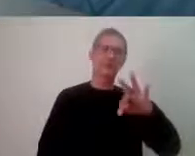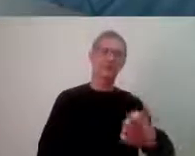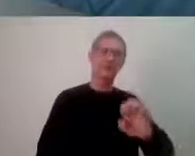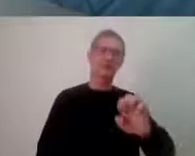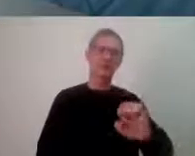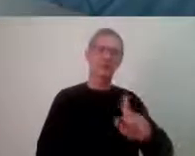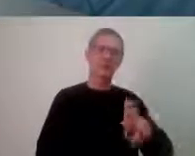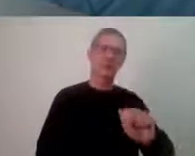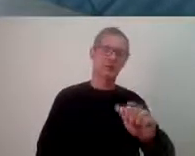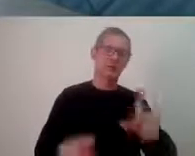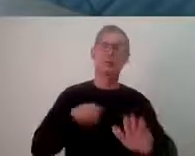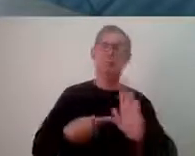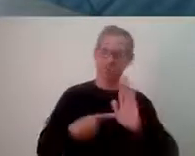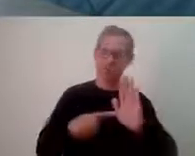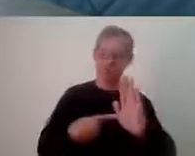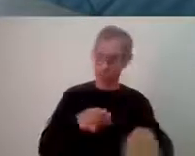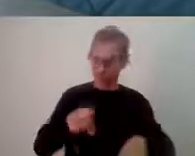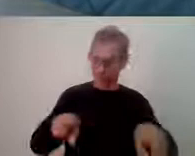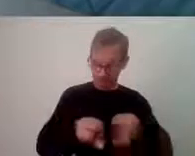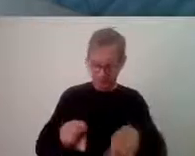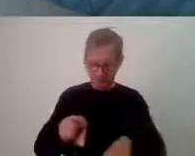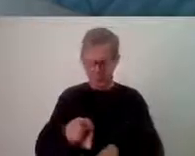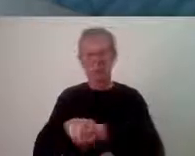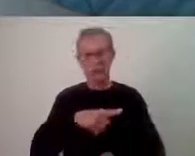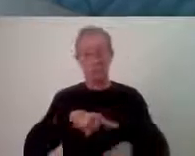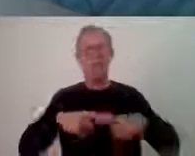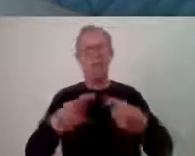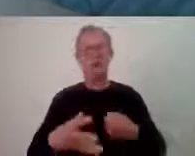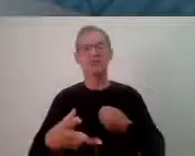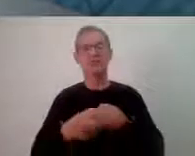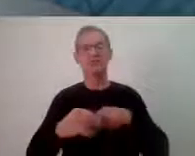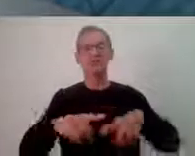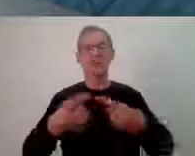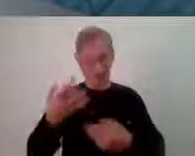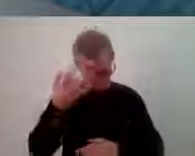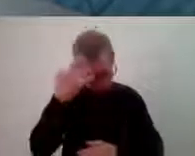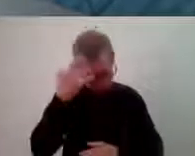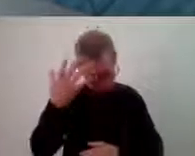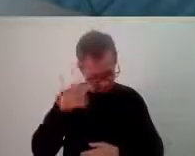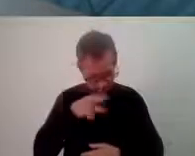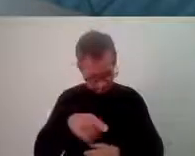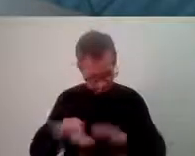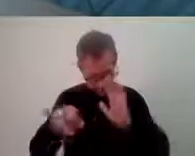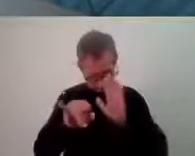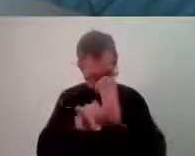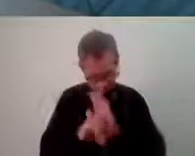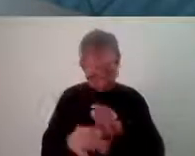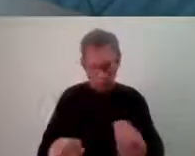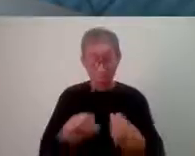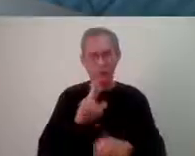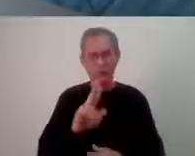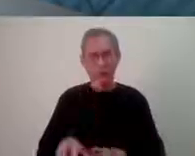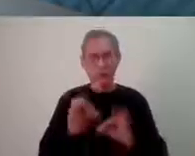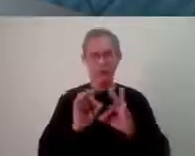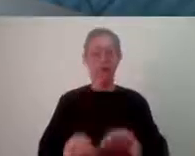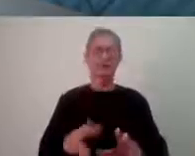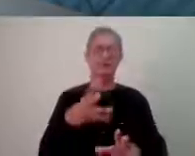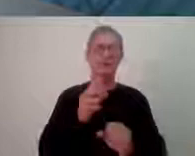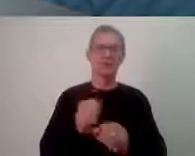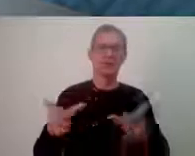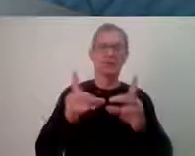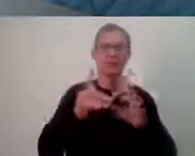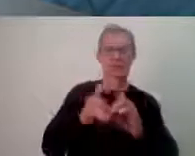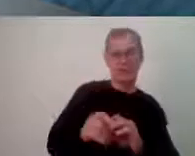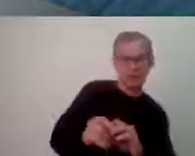trazer aqui para você, você vai aprimorar o seu olhar e vai ficar muito mais fácil você identificar como resolve determinadas integrais,